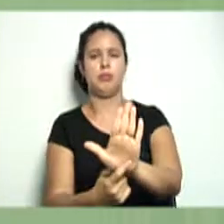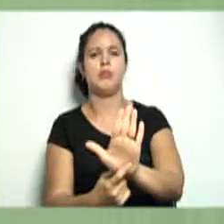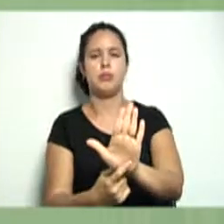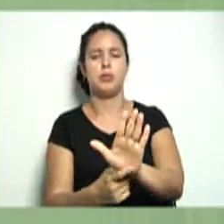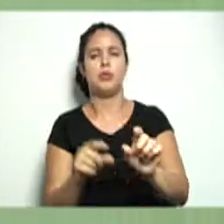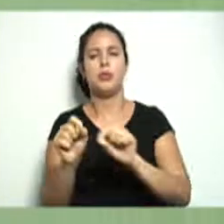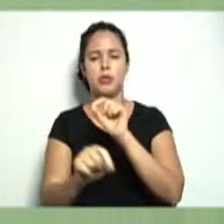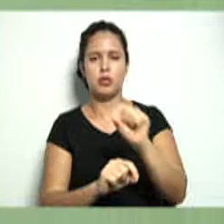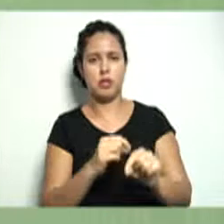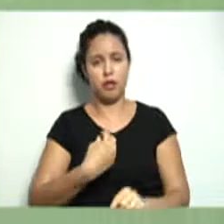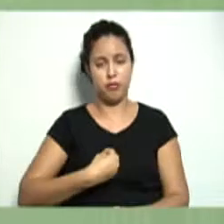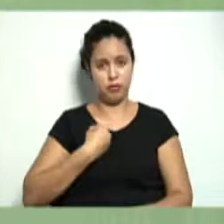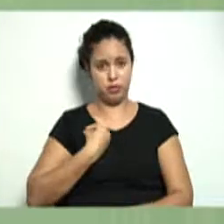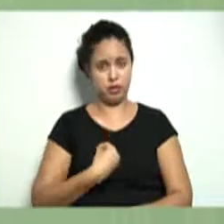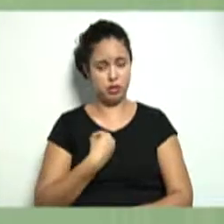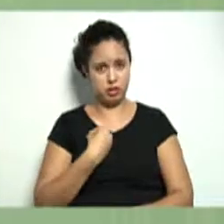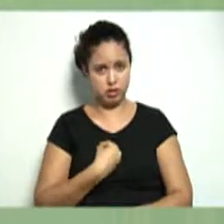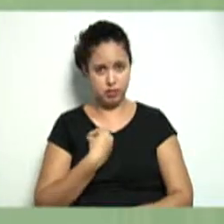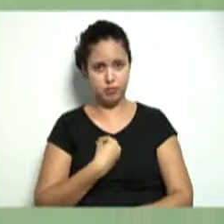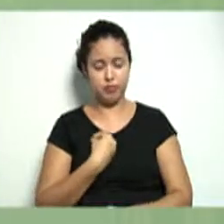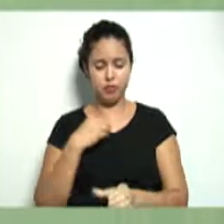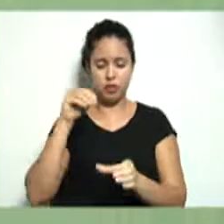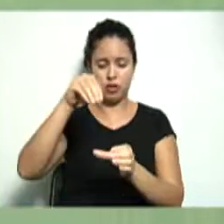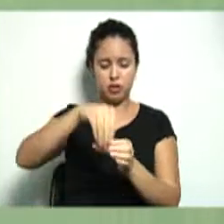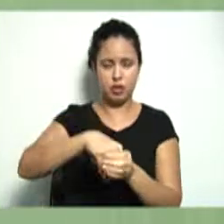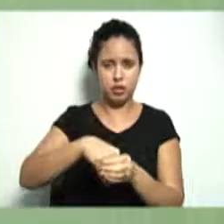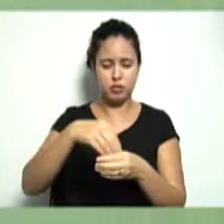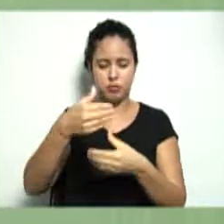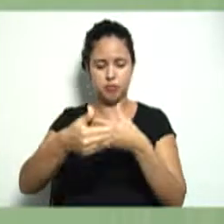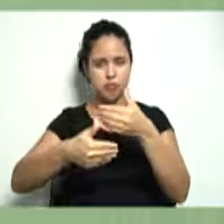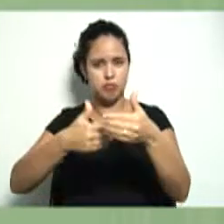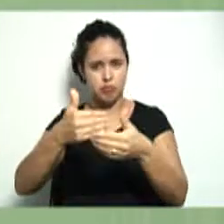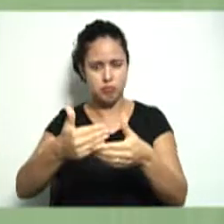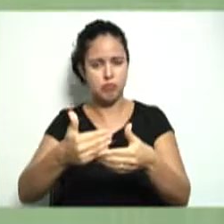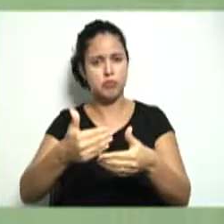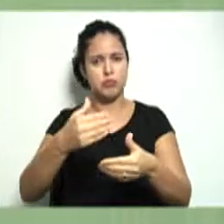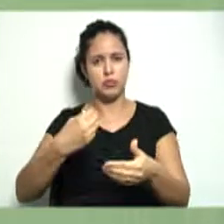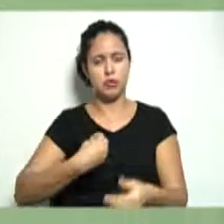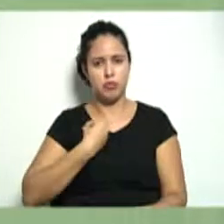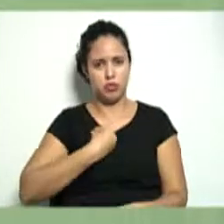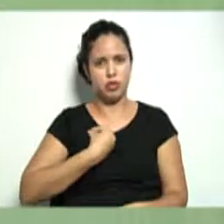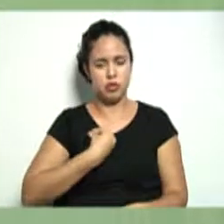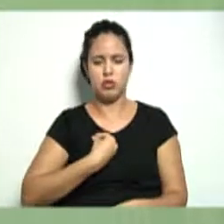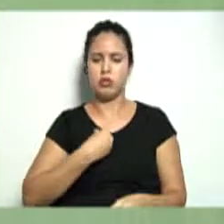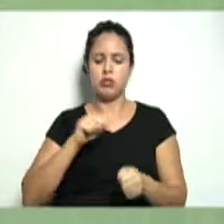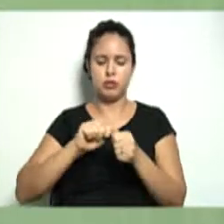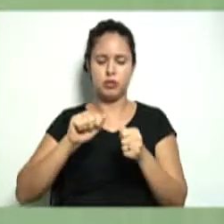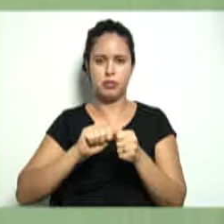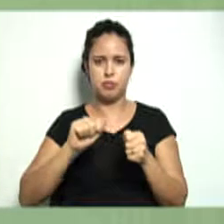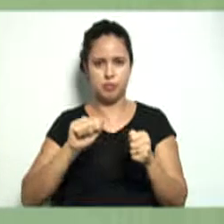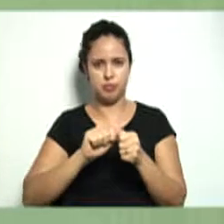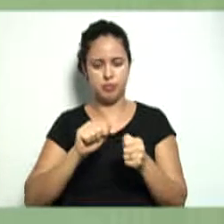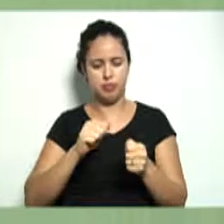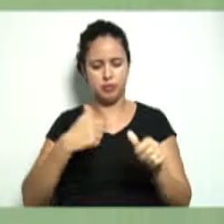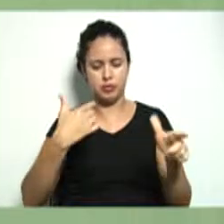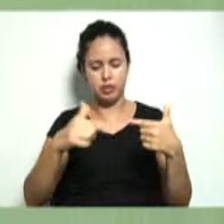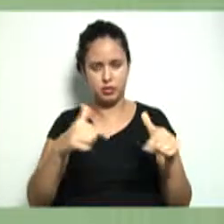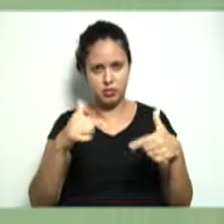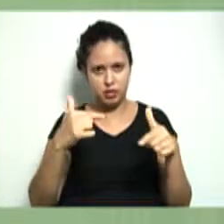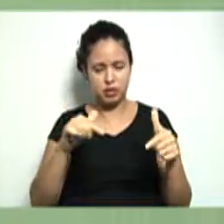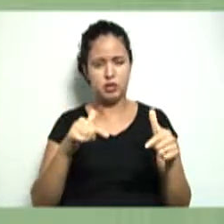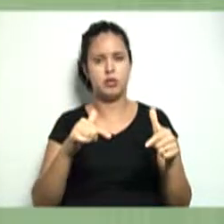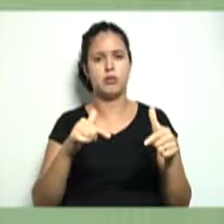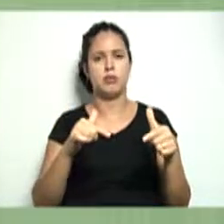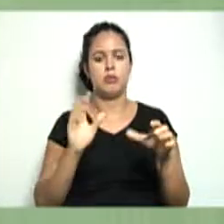viviam, e dentro do processo de viver, eles realizavam trabalho,